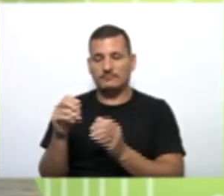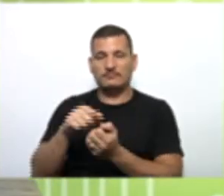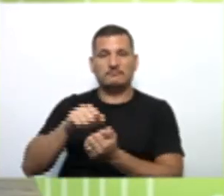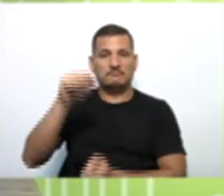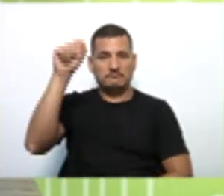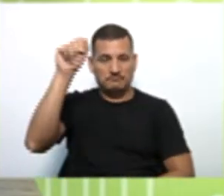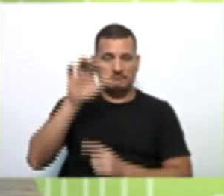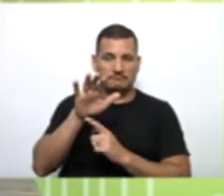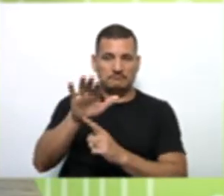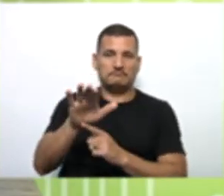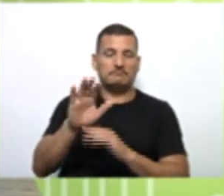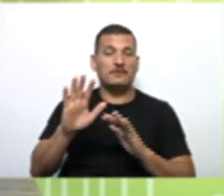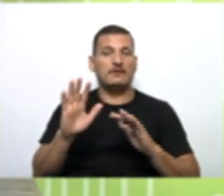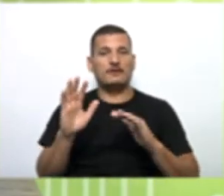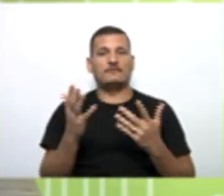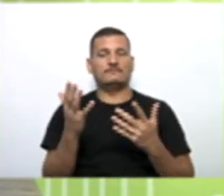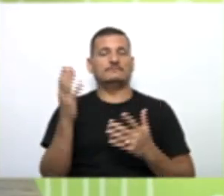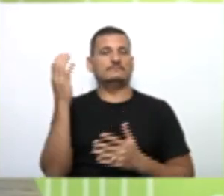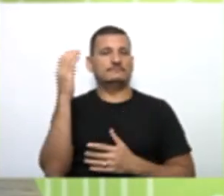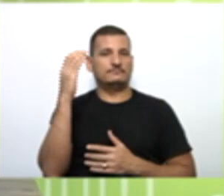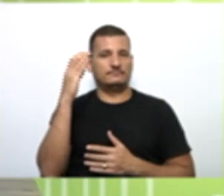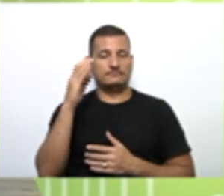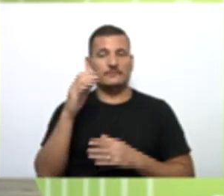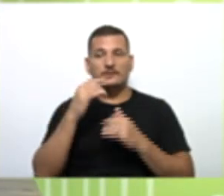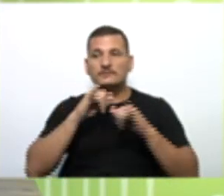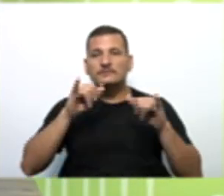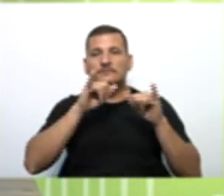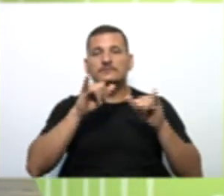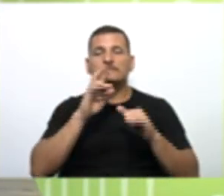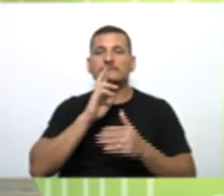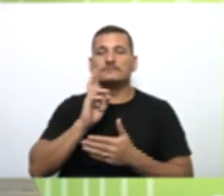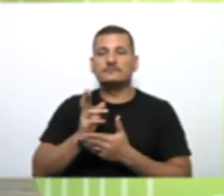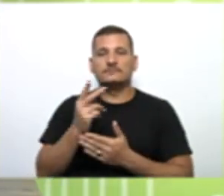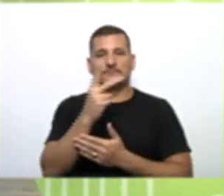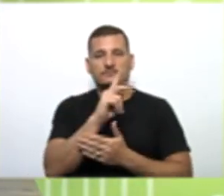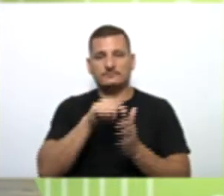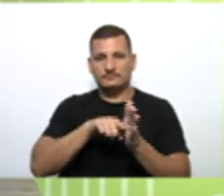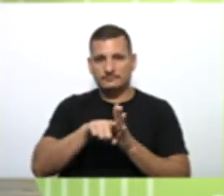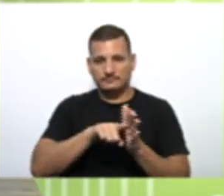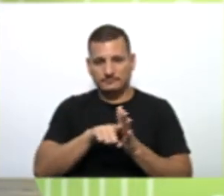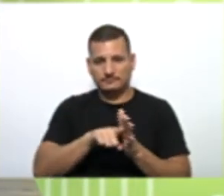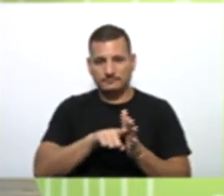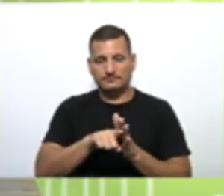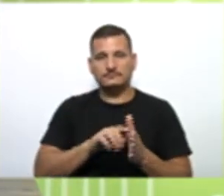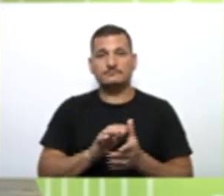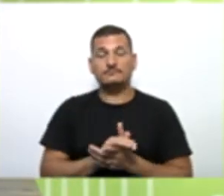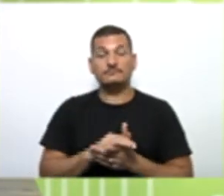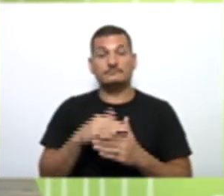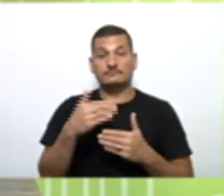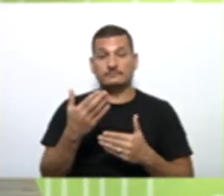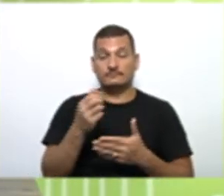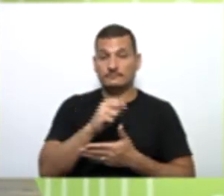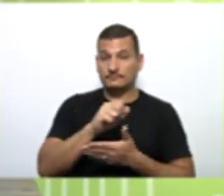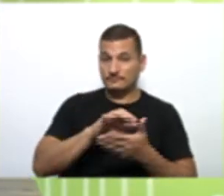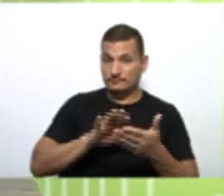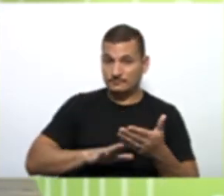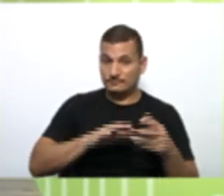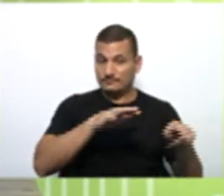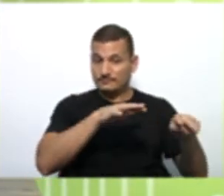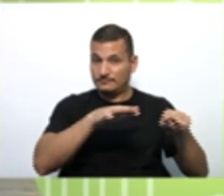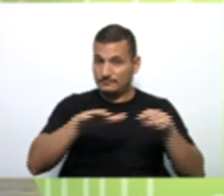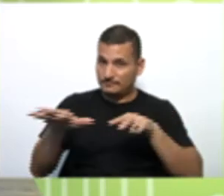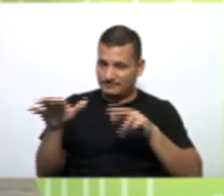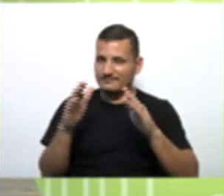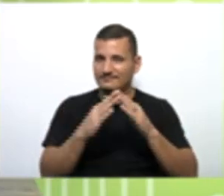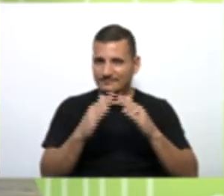em um evento científico. Então, divulgou o resultado dessa pesquisa. A nossa atividade da semana vai ser construir